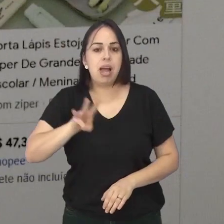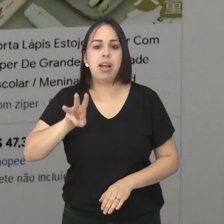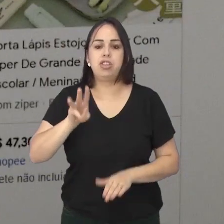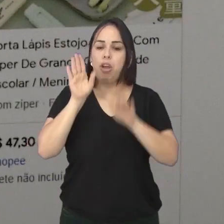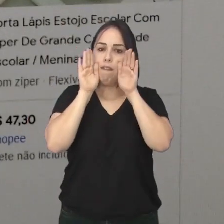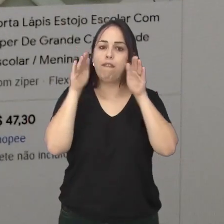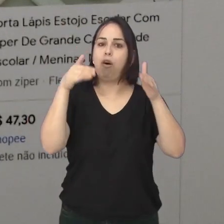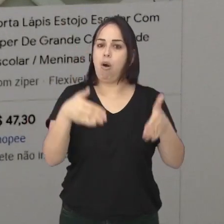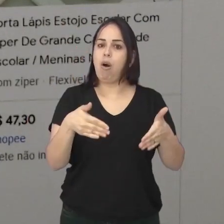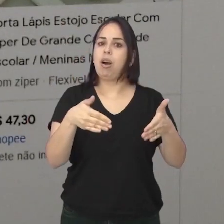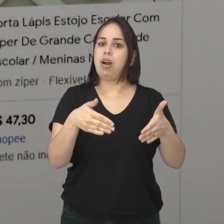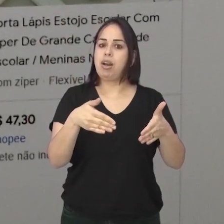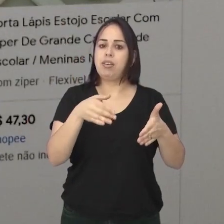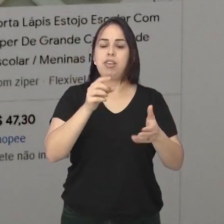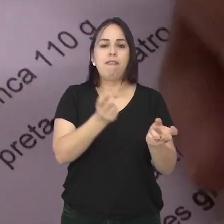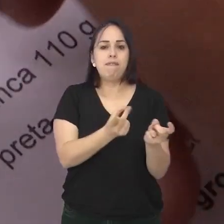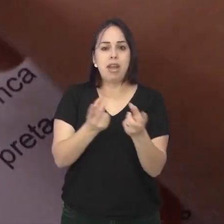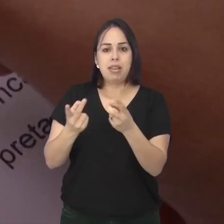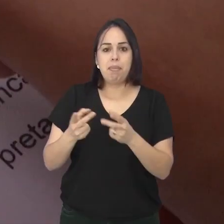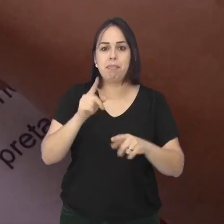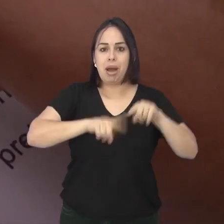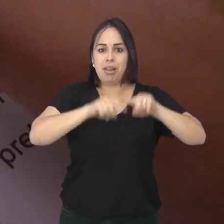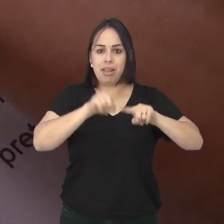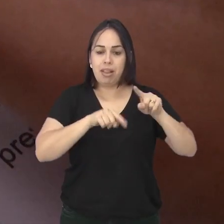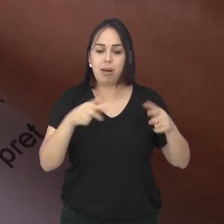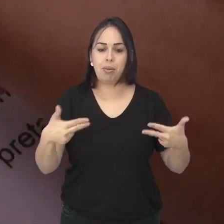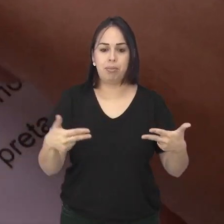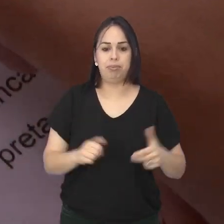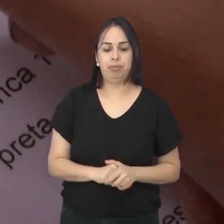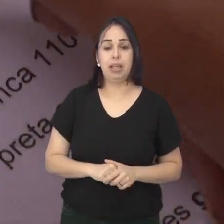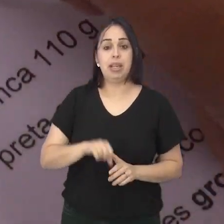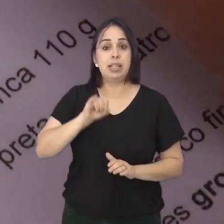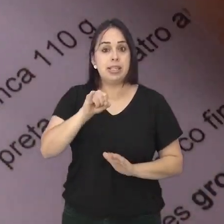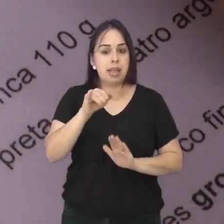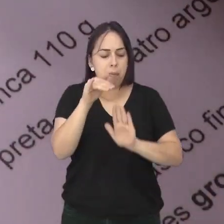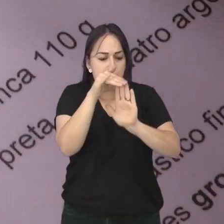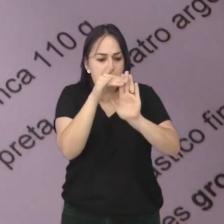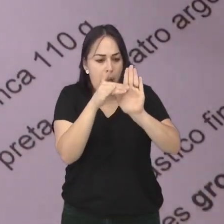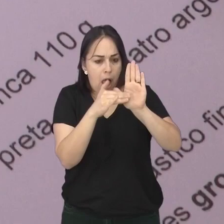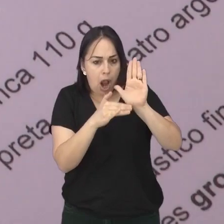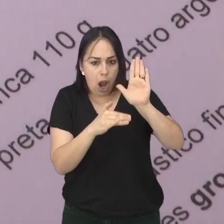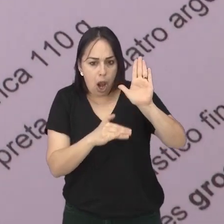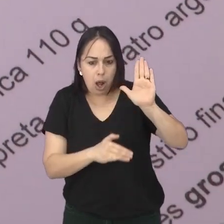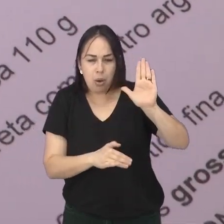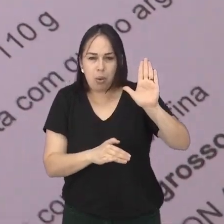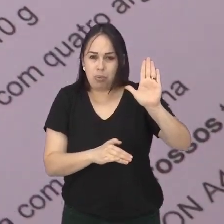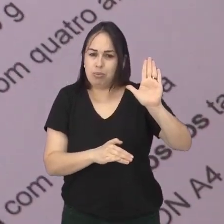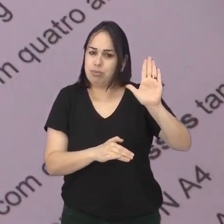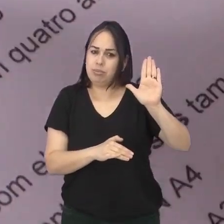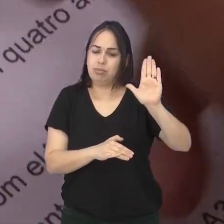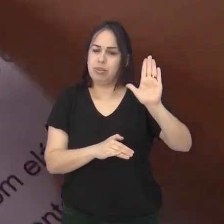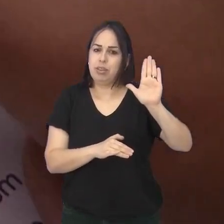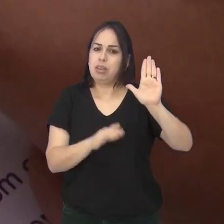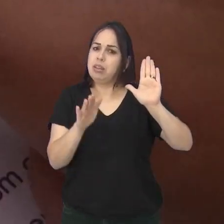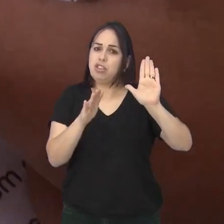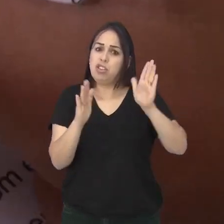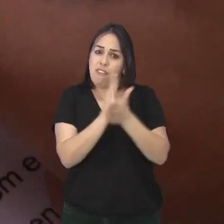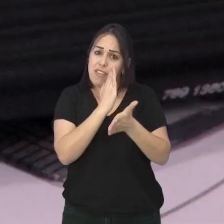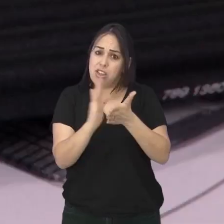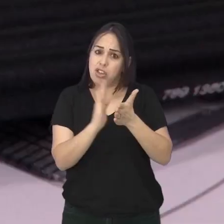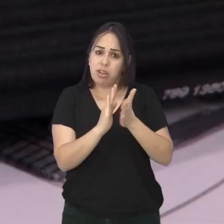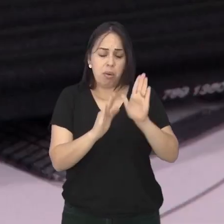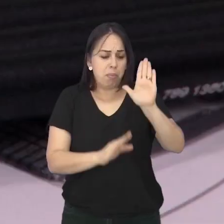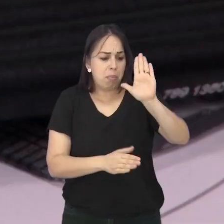sites especializados no ramo. E a outra coisa, se na lista tiver uma grande quantidade de um único material,